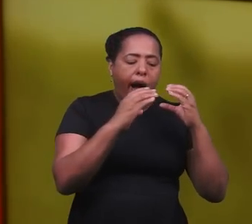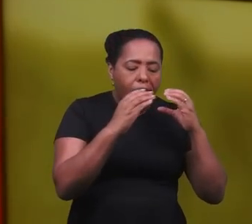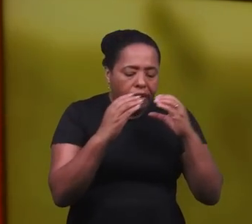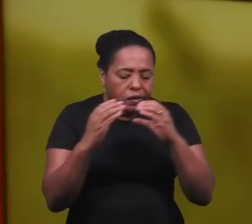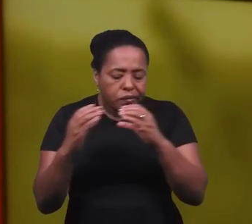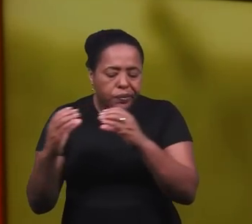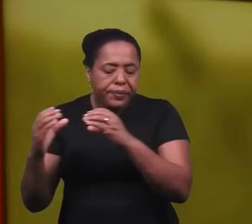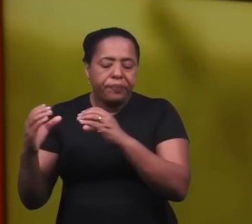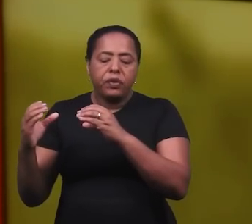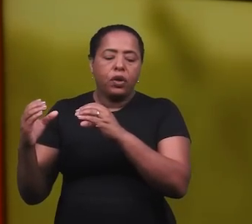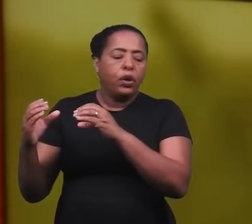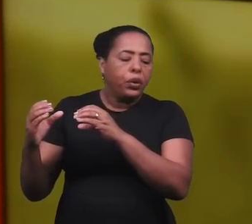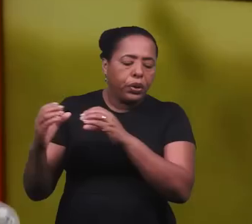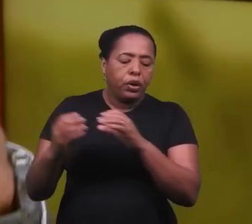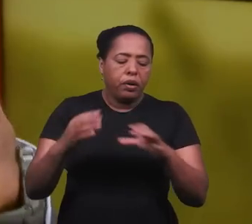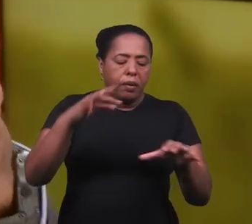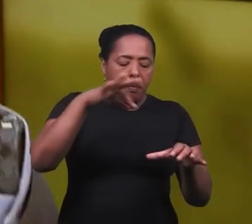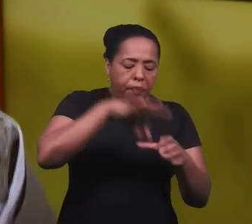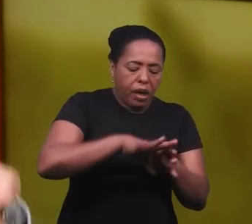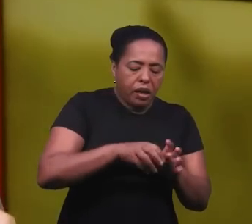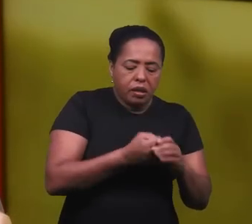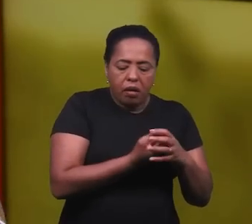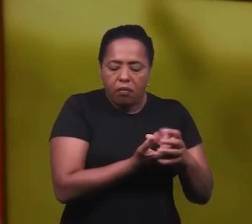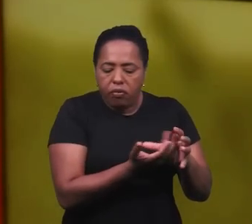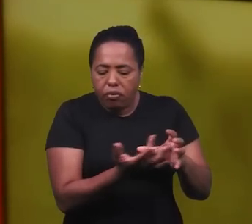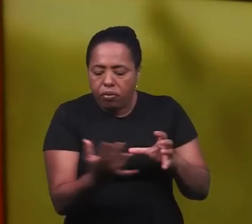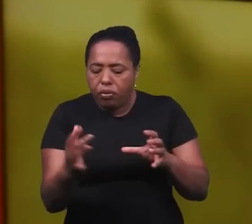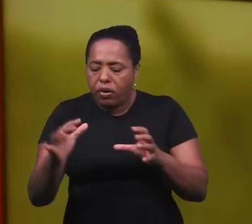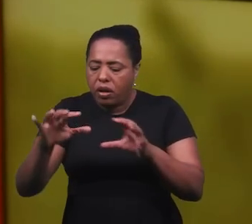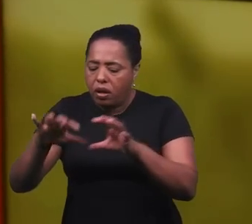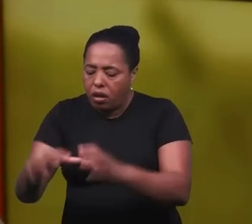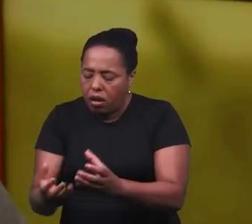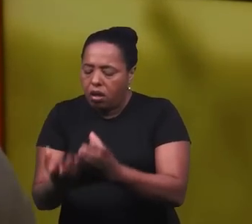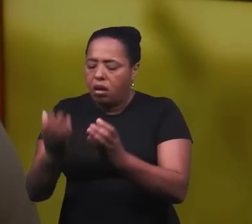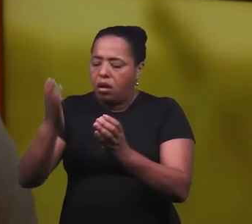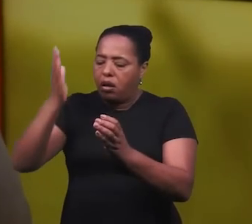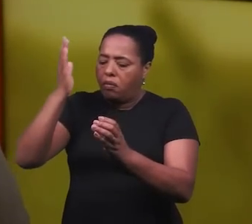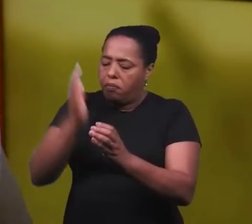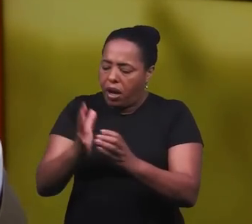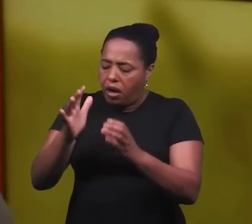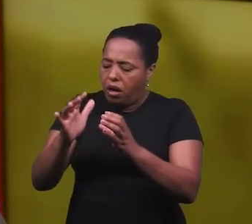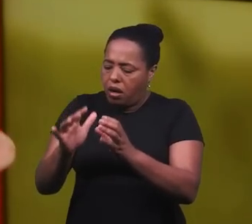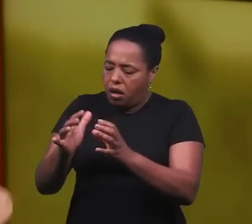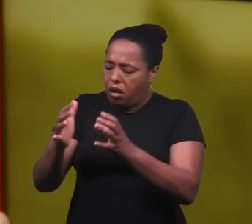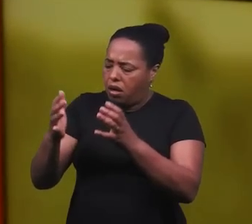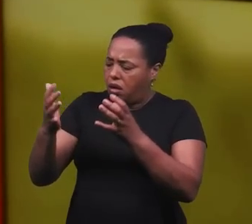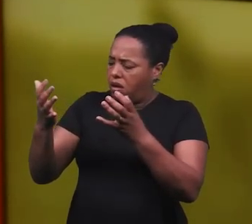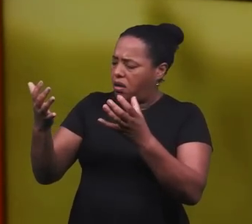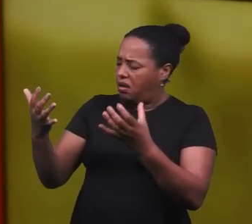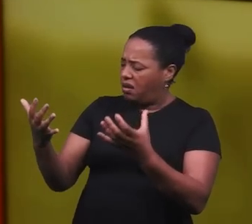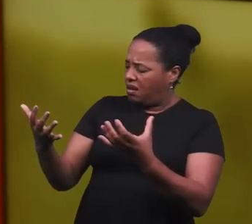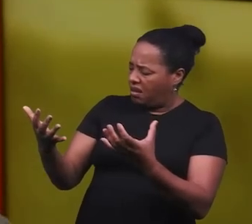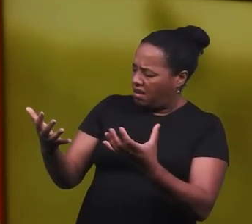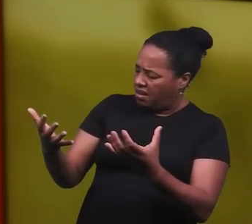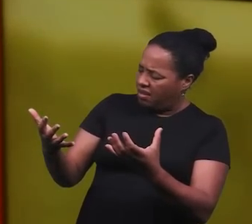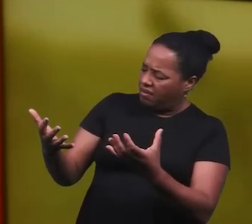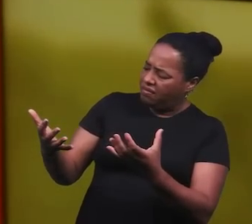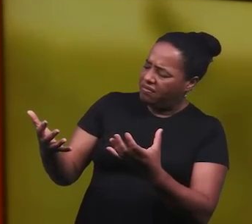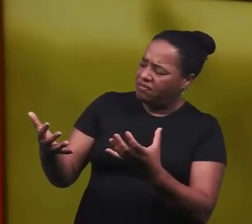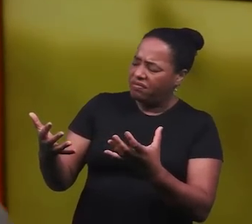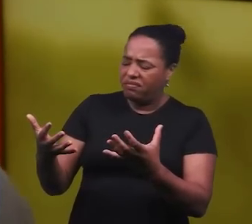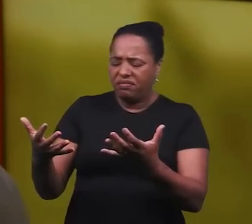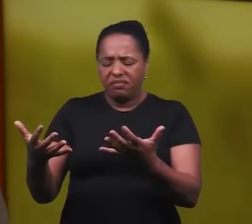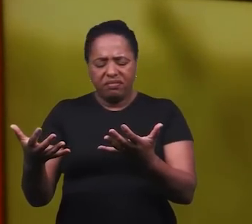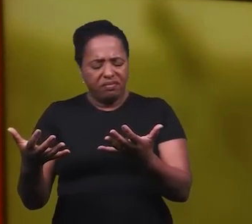até utilizou um exemplo bem interessante, que é como você plantar uma melancia e tirar ela antes do tempo. Quando você vai